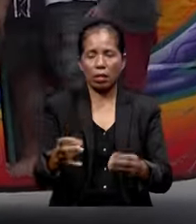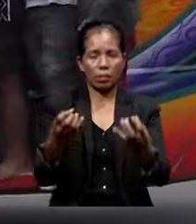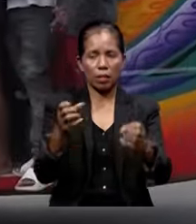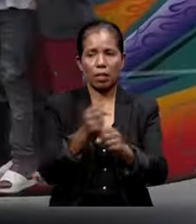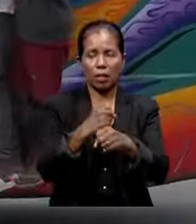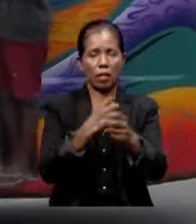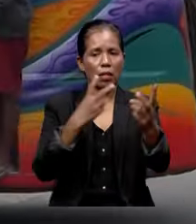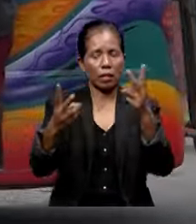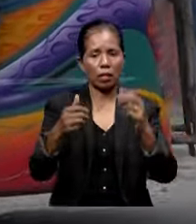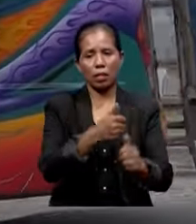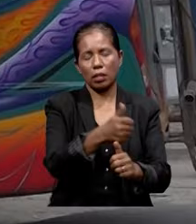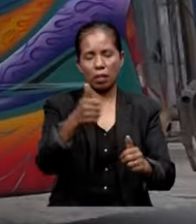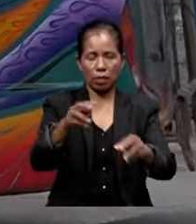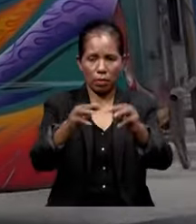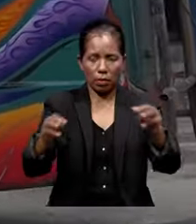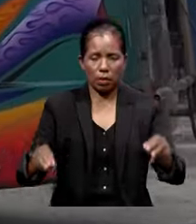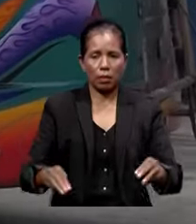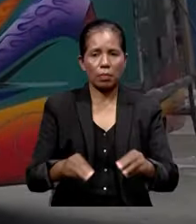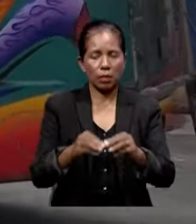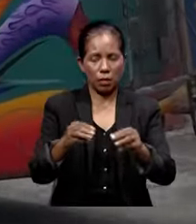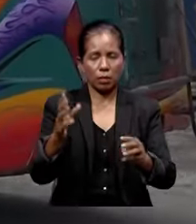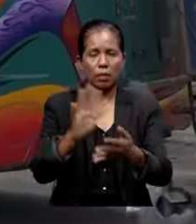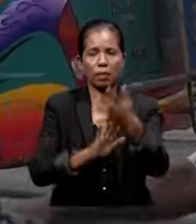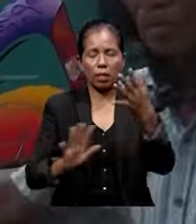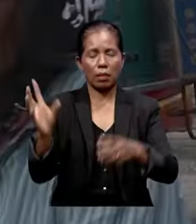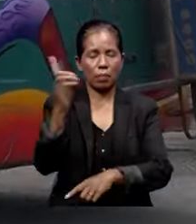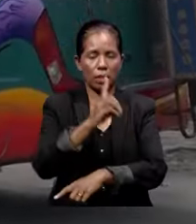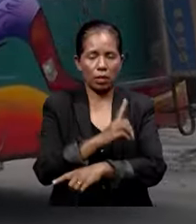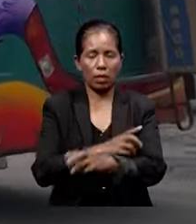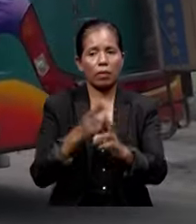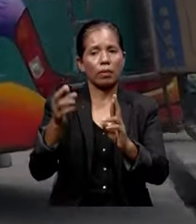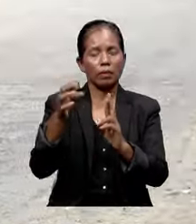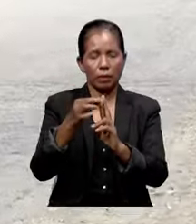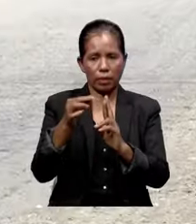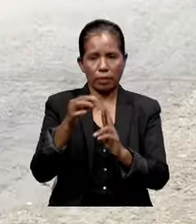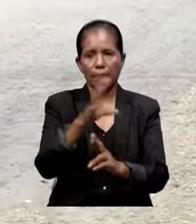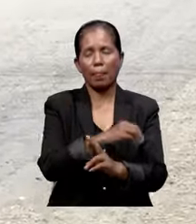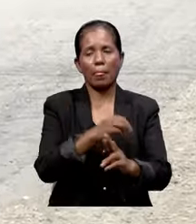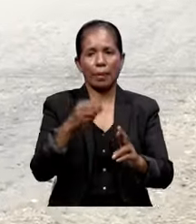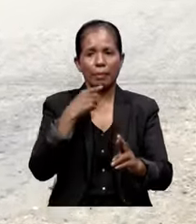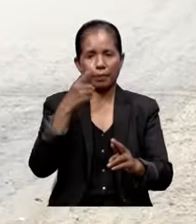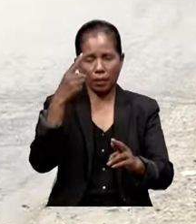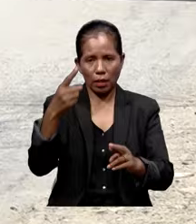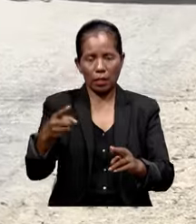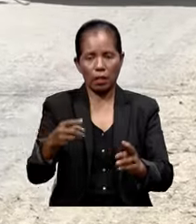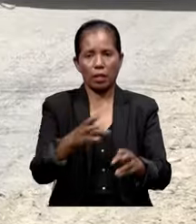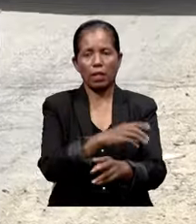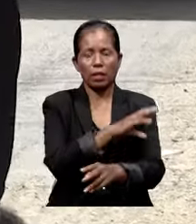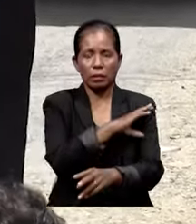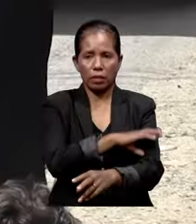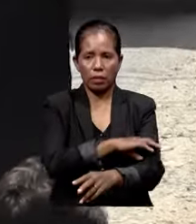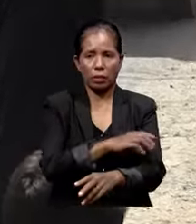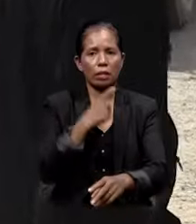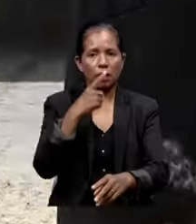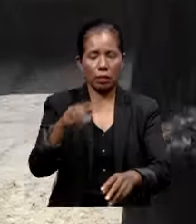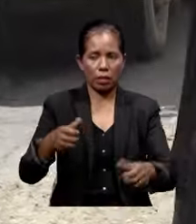makhalo viazem, bai de idek nia Moris Fatin, onde celebra loron finado. Um comandante Polícia Trânsito Segurança Rodoviária Nacional